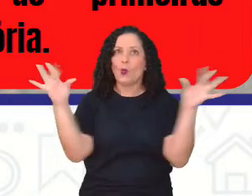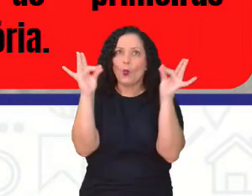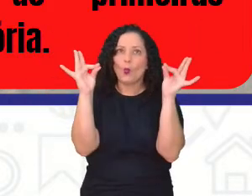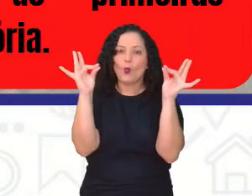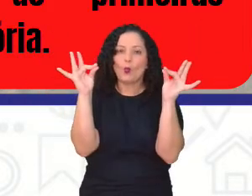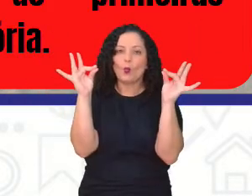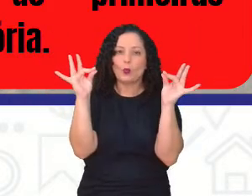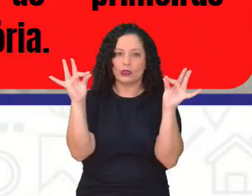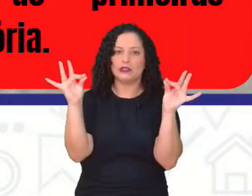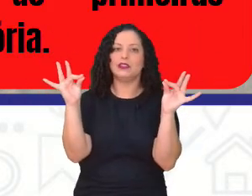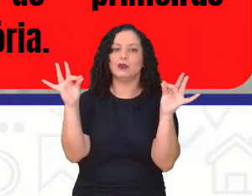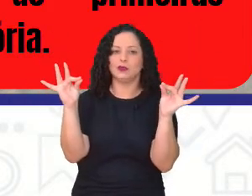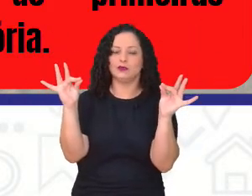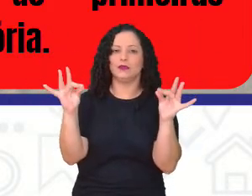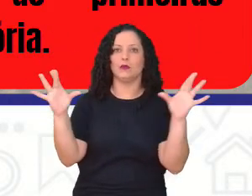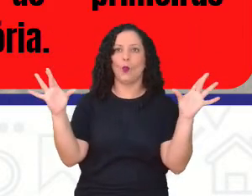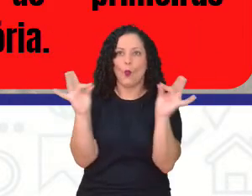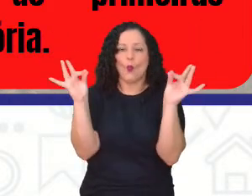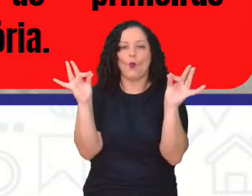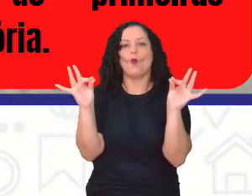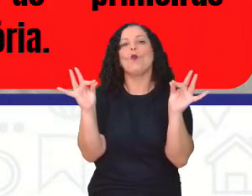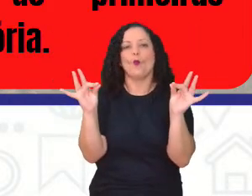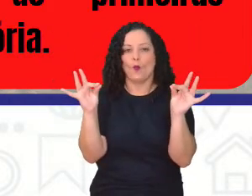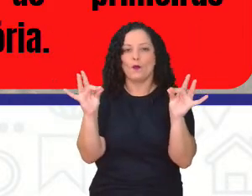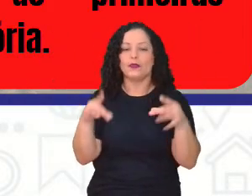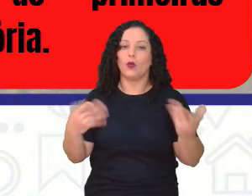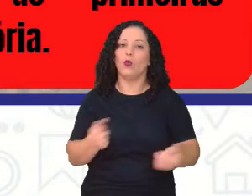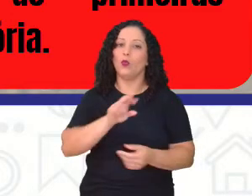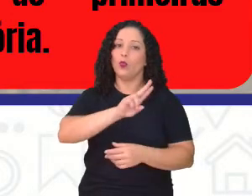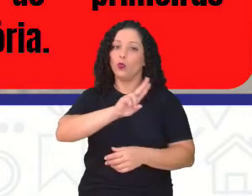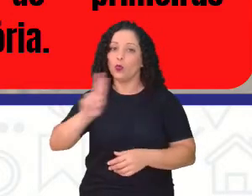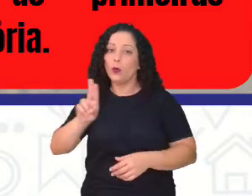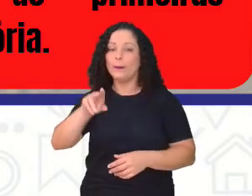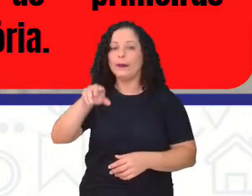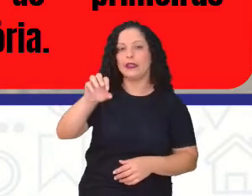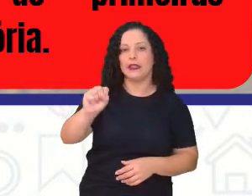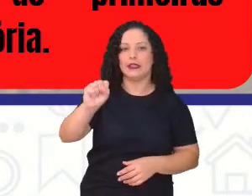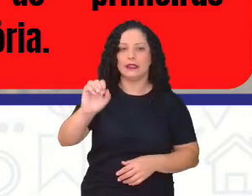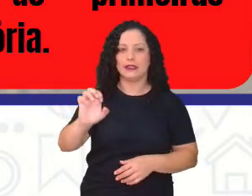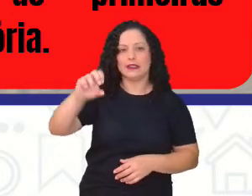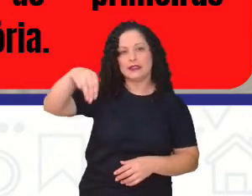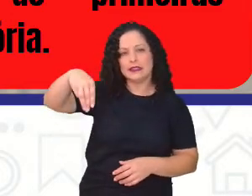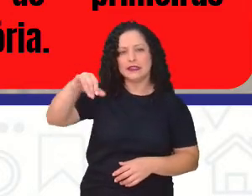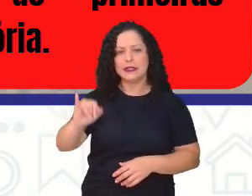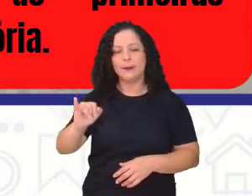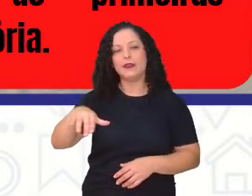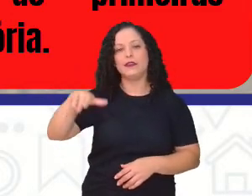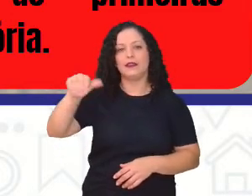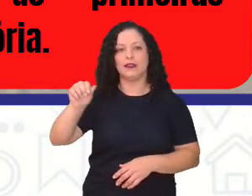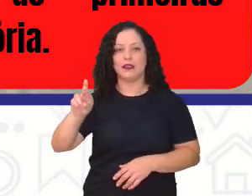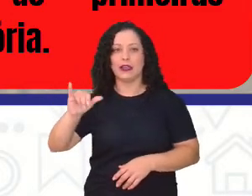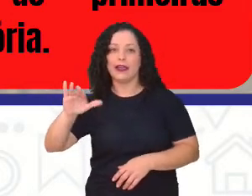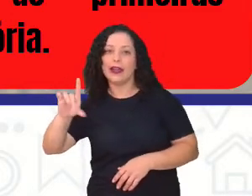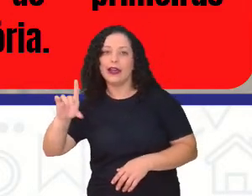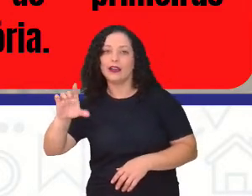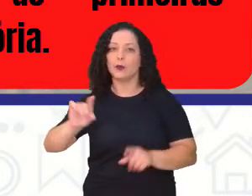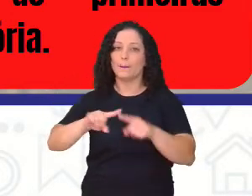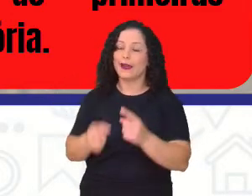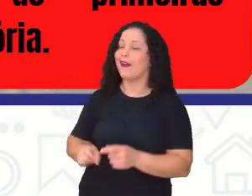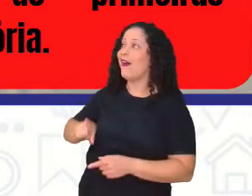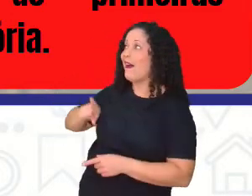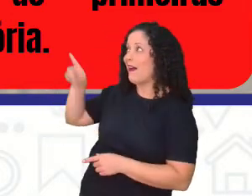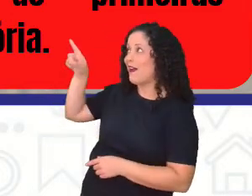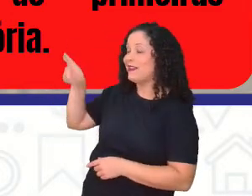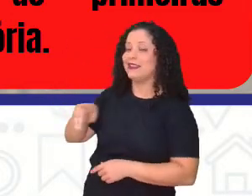chama esse clima, né, de semiárido. Porém, o clima aqui, ele é árido. Então, ele é